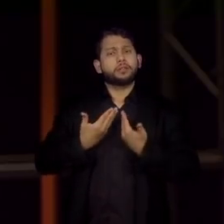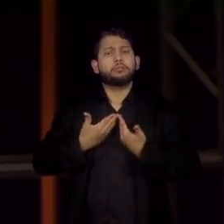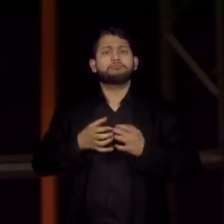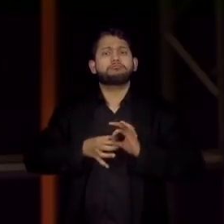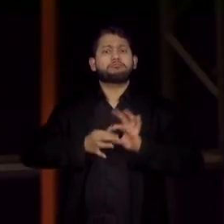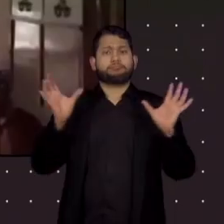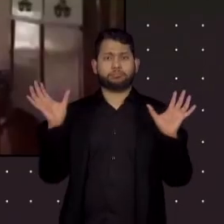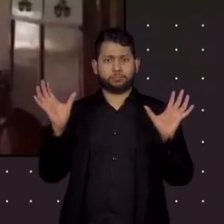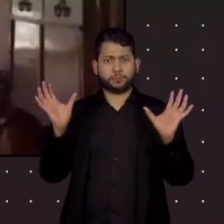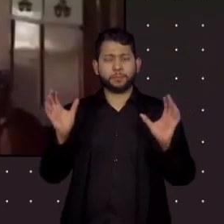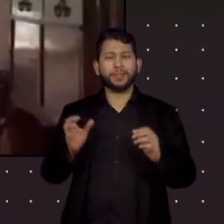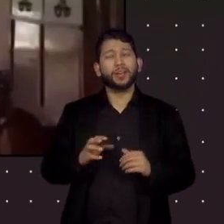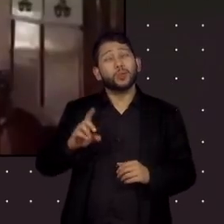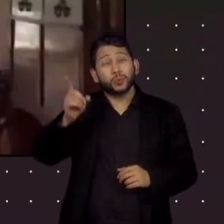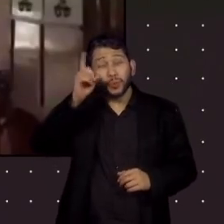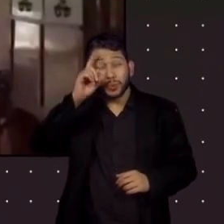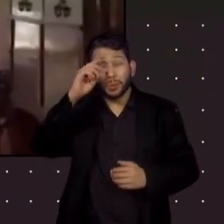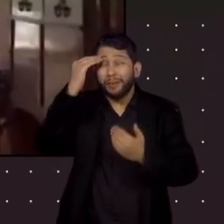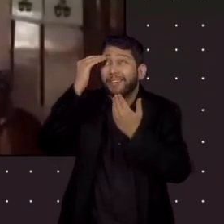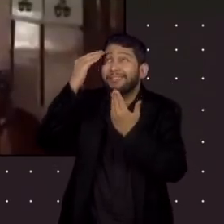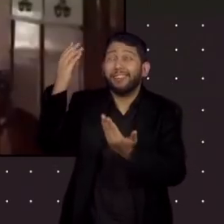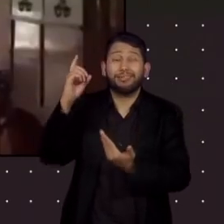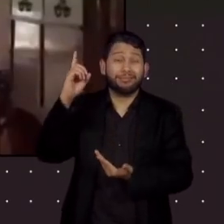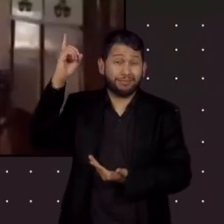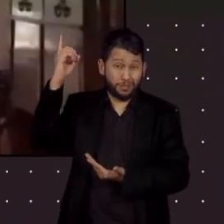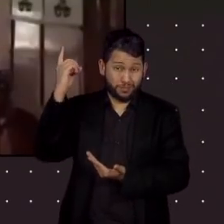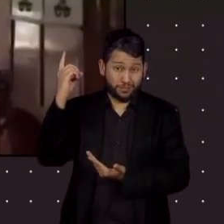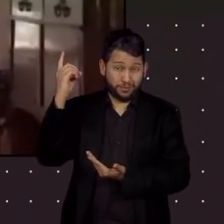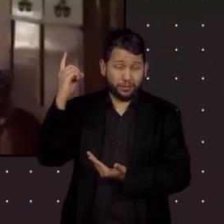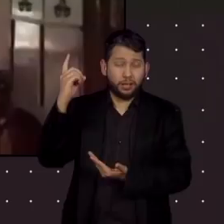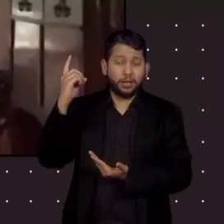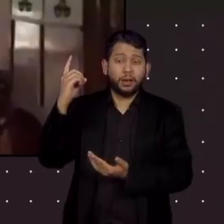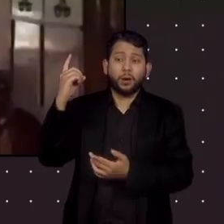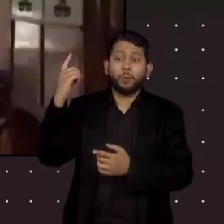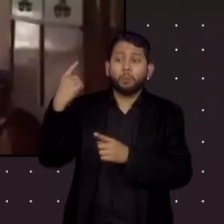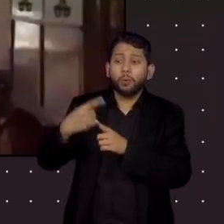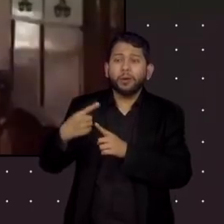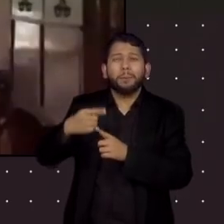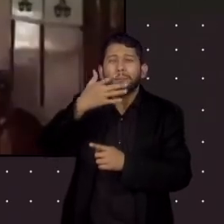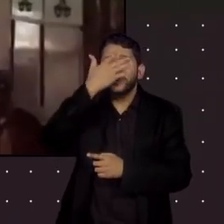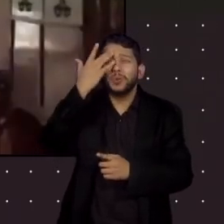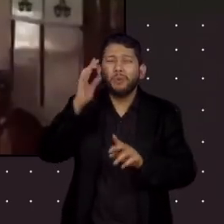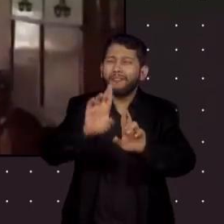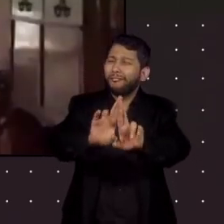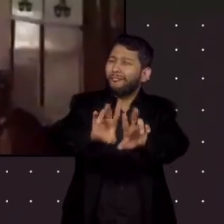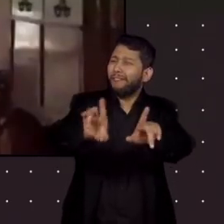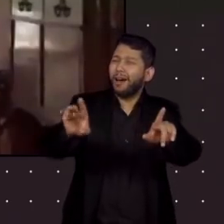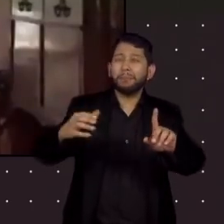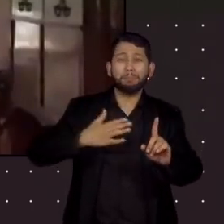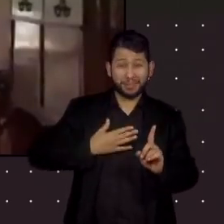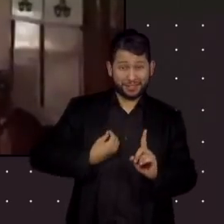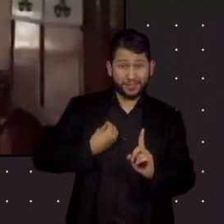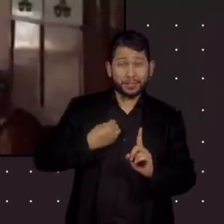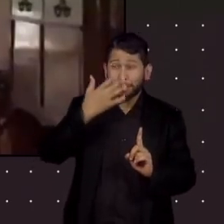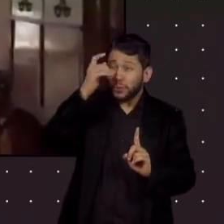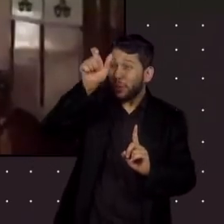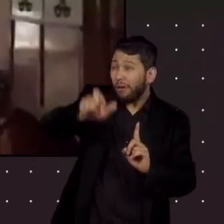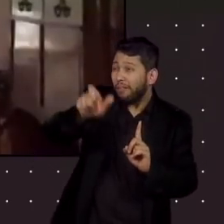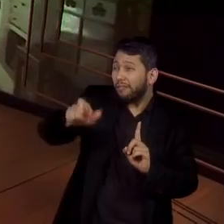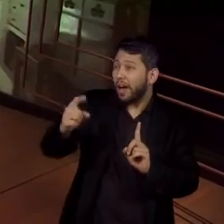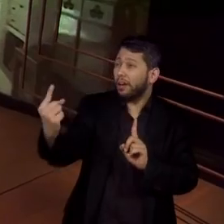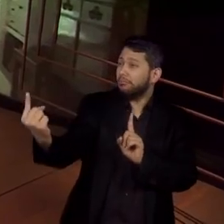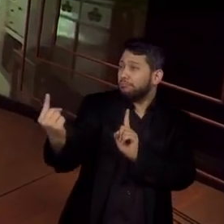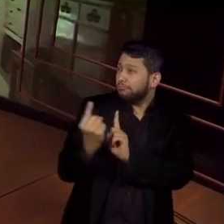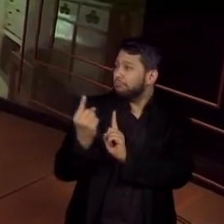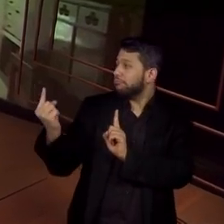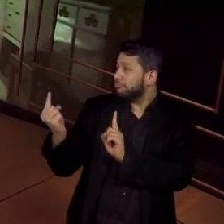dias eu agradeço a Deus essa série de pessoas que conviveram comigo através